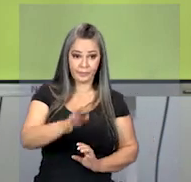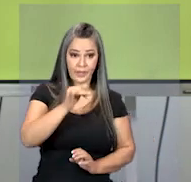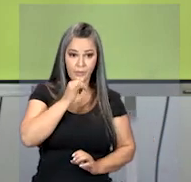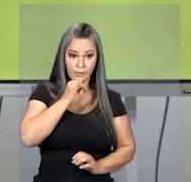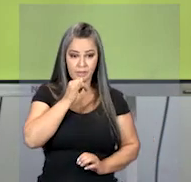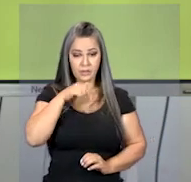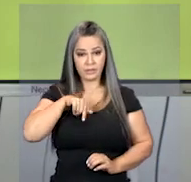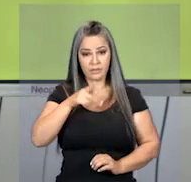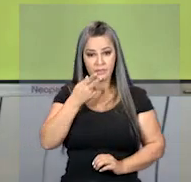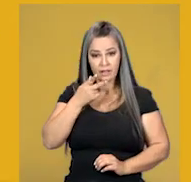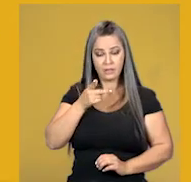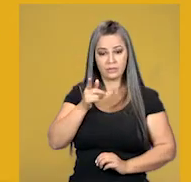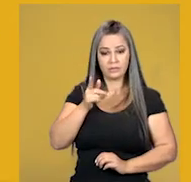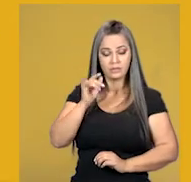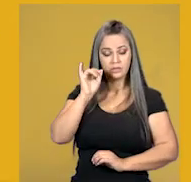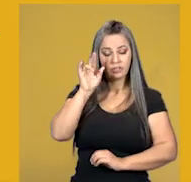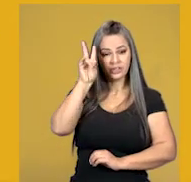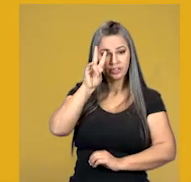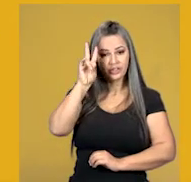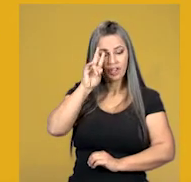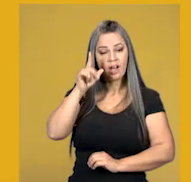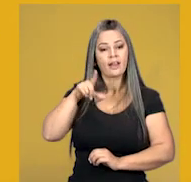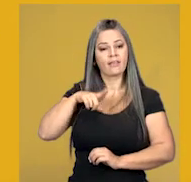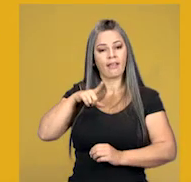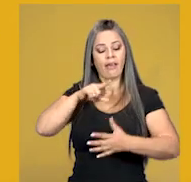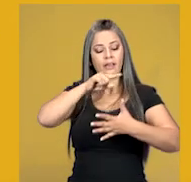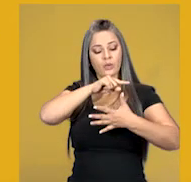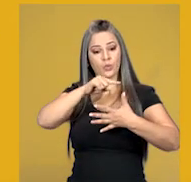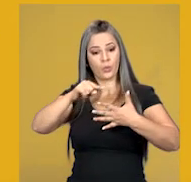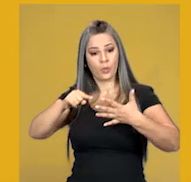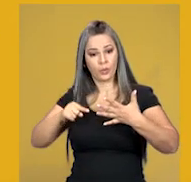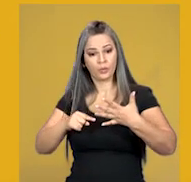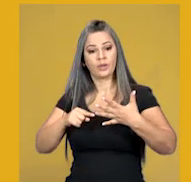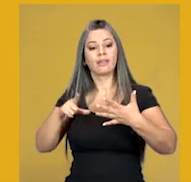processo. Quais são eles? Primeiro, o enredo.